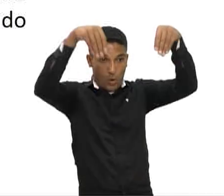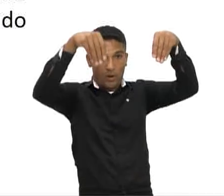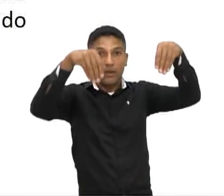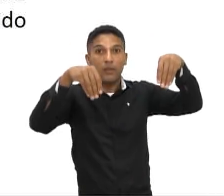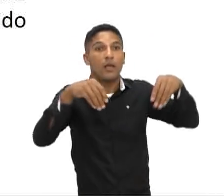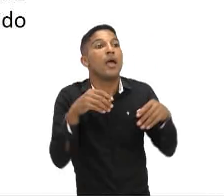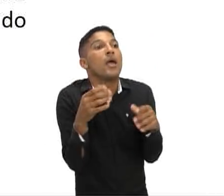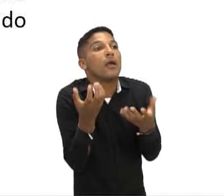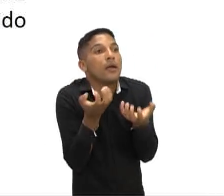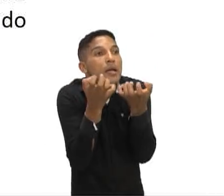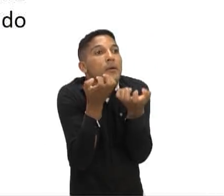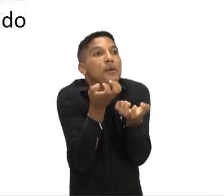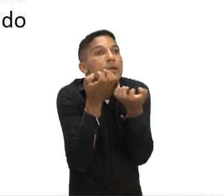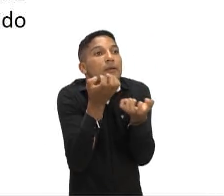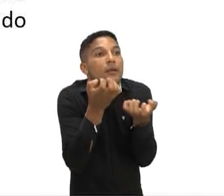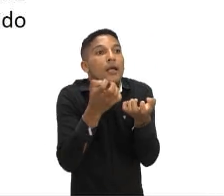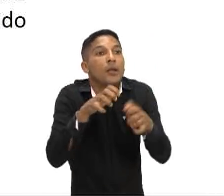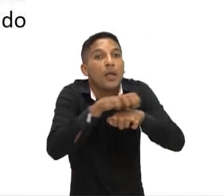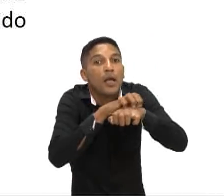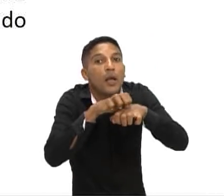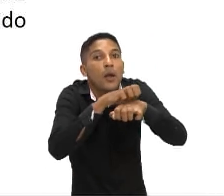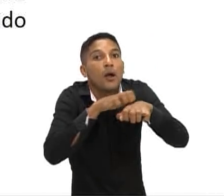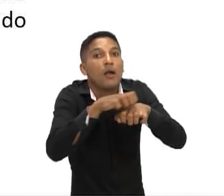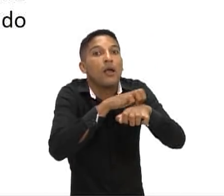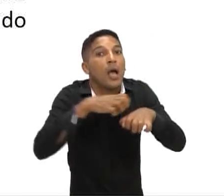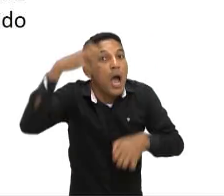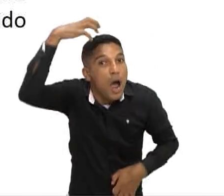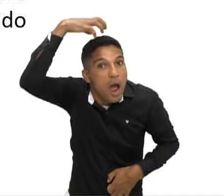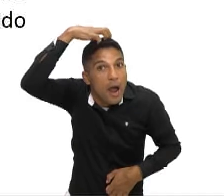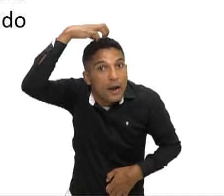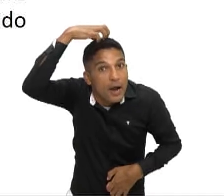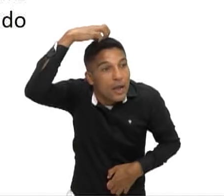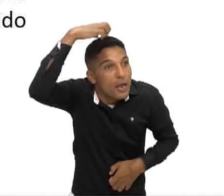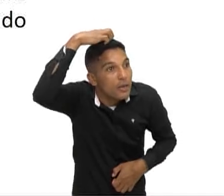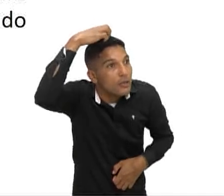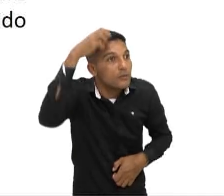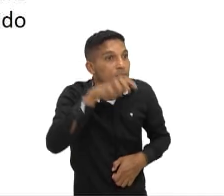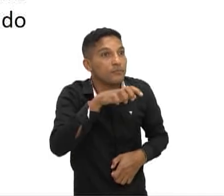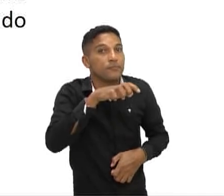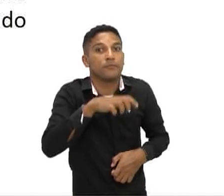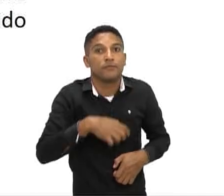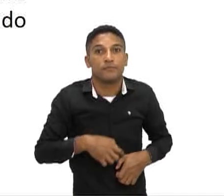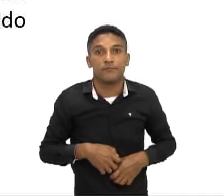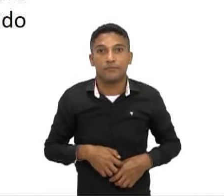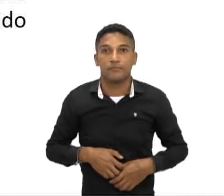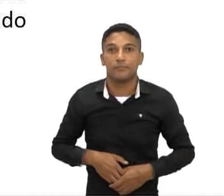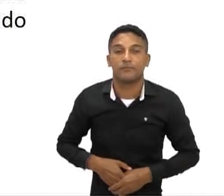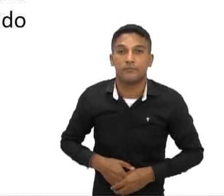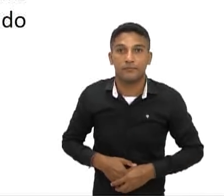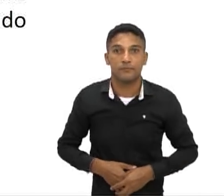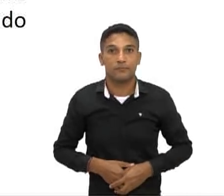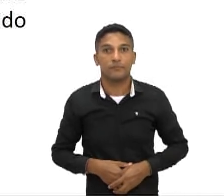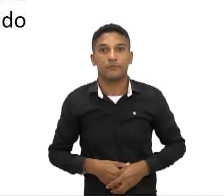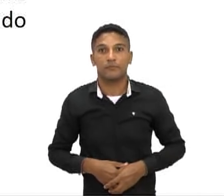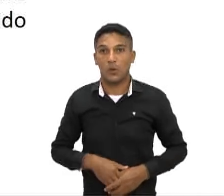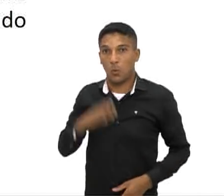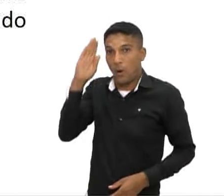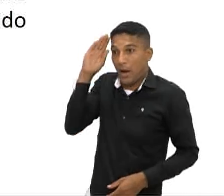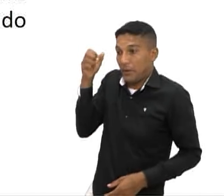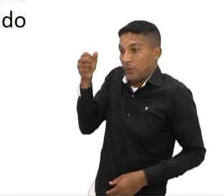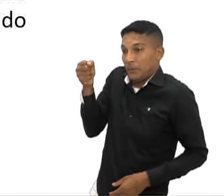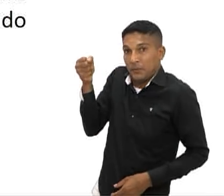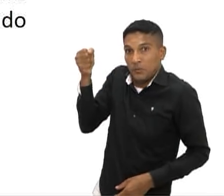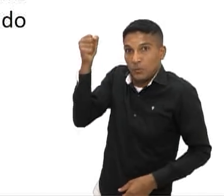conduzido à presença real. Afinal, não era sempre que um gato aparecia pedindo audiência. Na presença